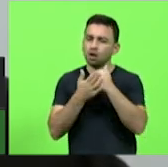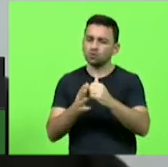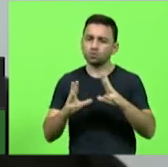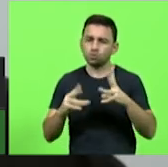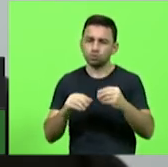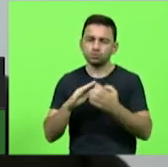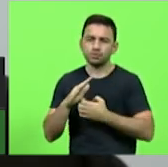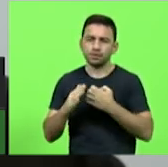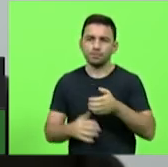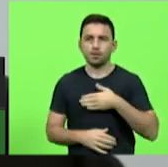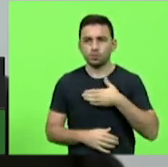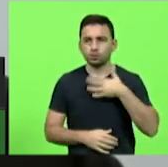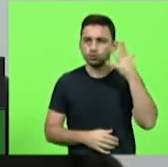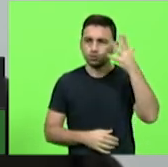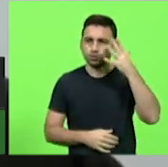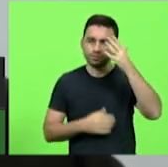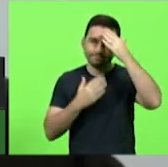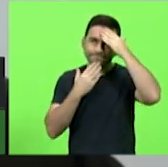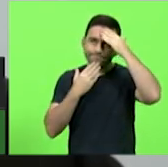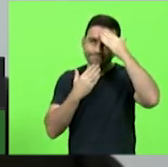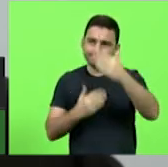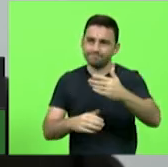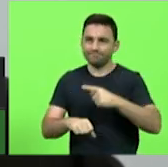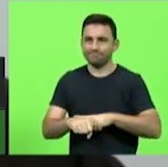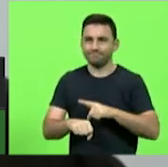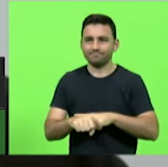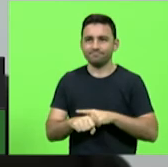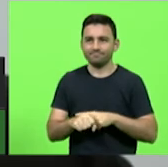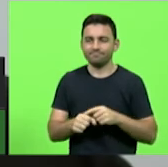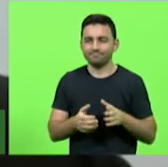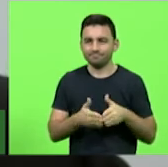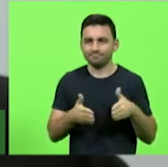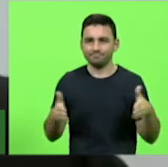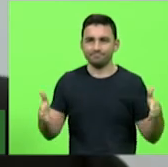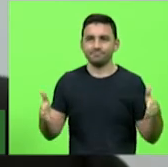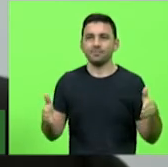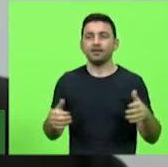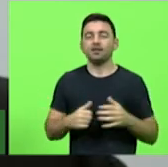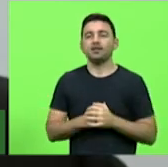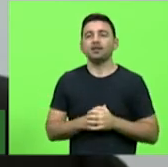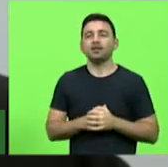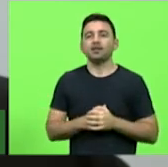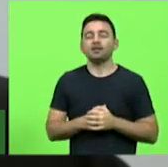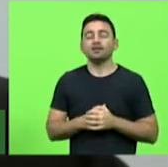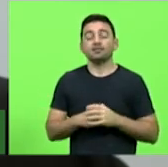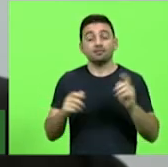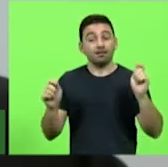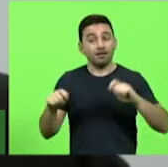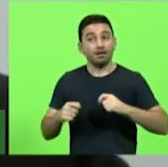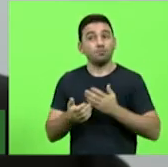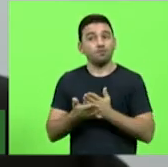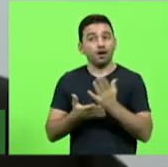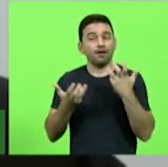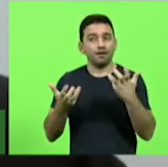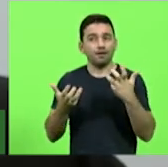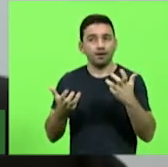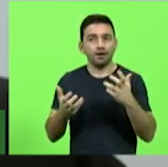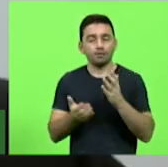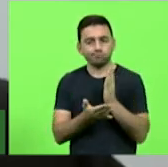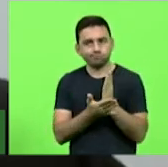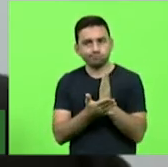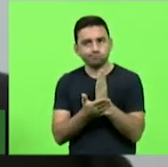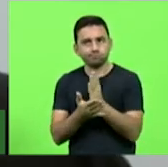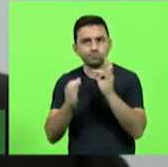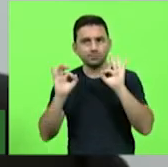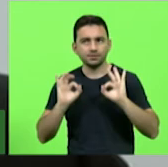minha fala. Fico muito obrigado pelo tempo do bloco e que a gente possa aprovar um parcelamento justo,